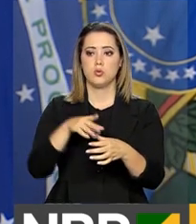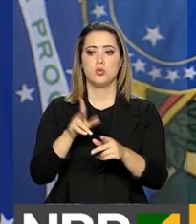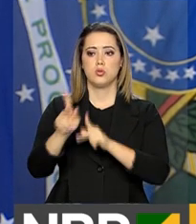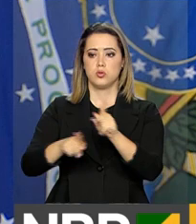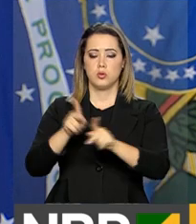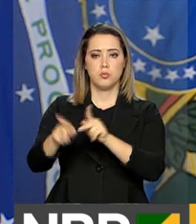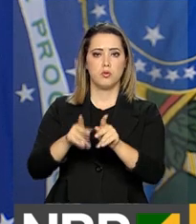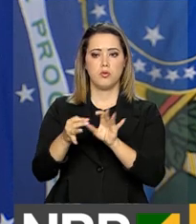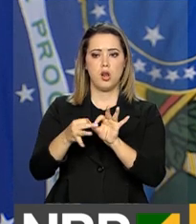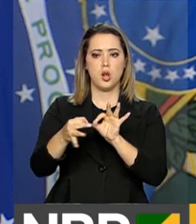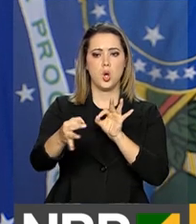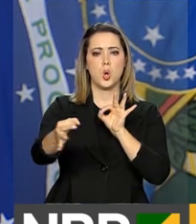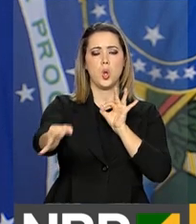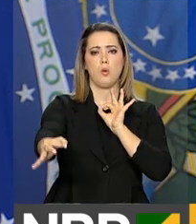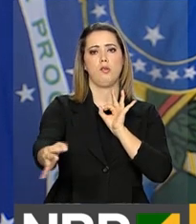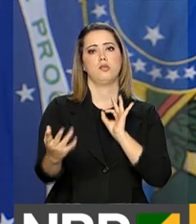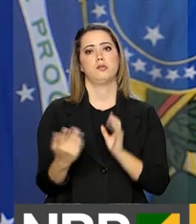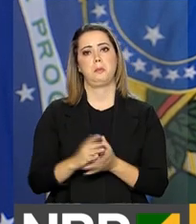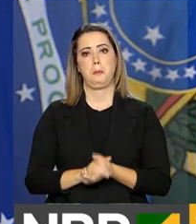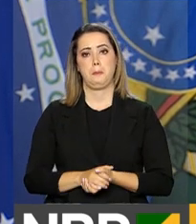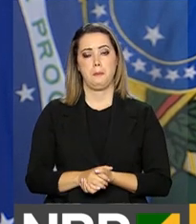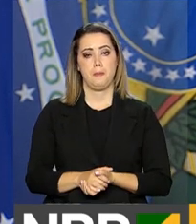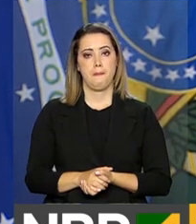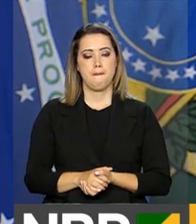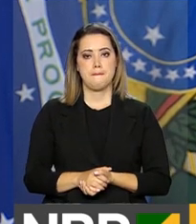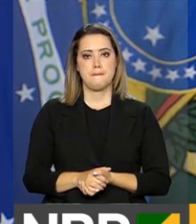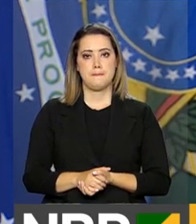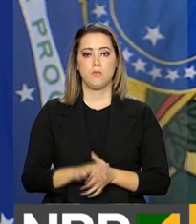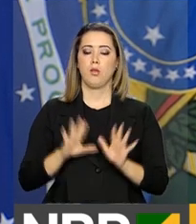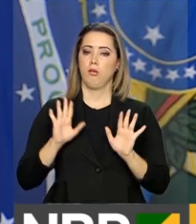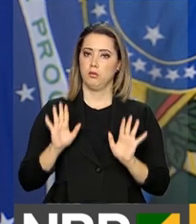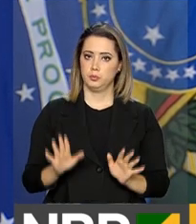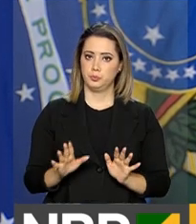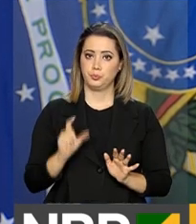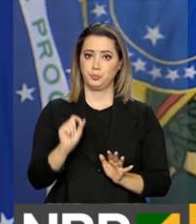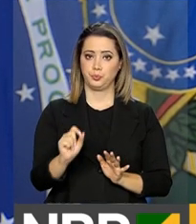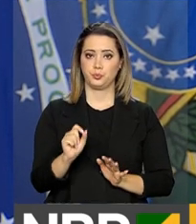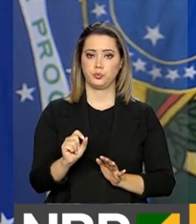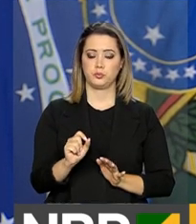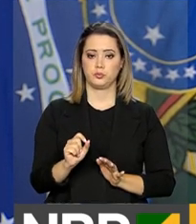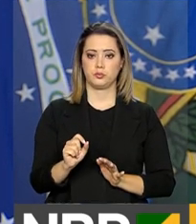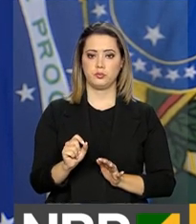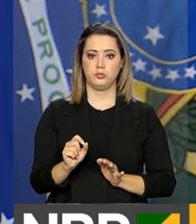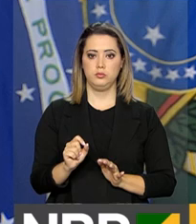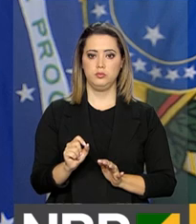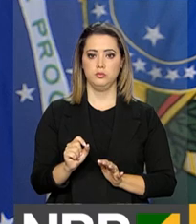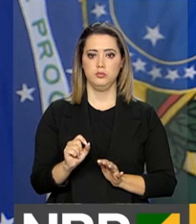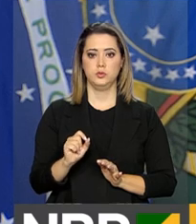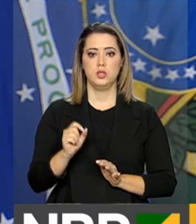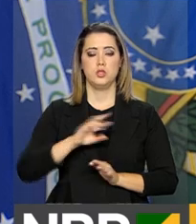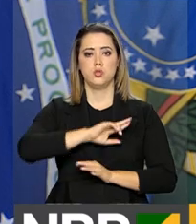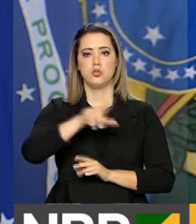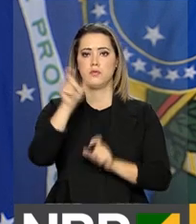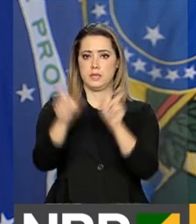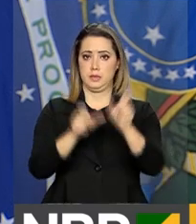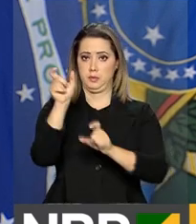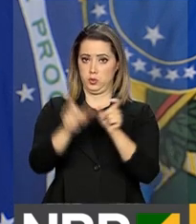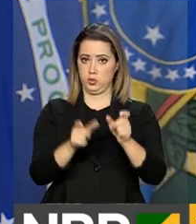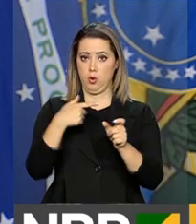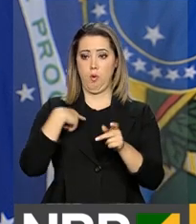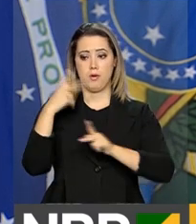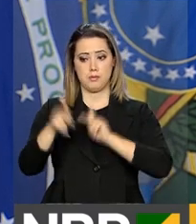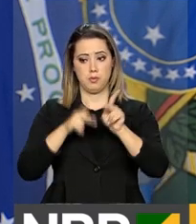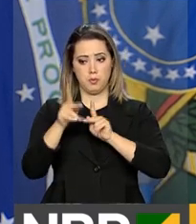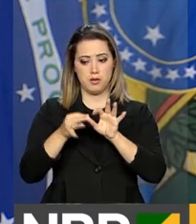nos vários rincões do nosso país. Aliás, para tantos brasileiros,